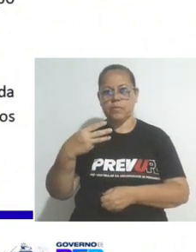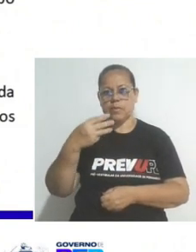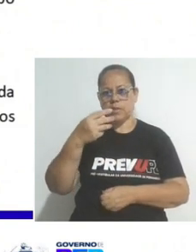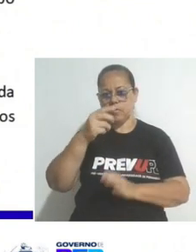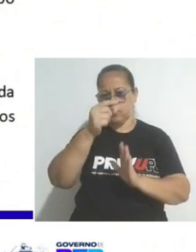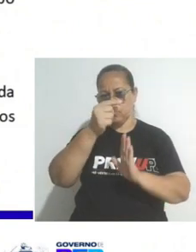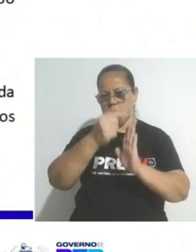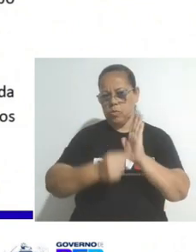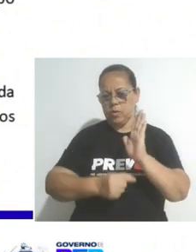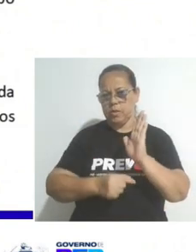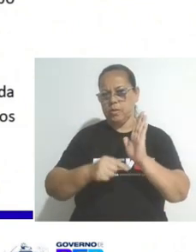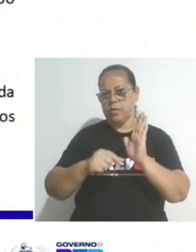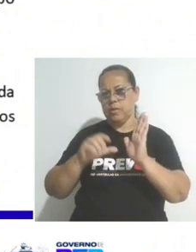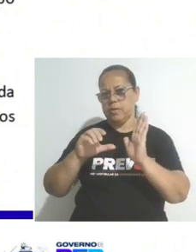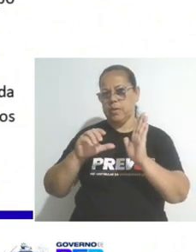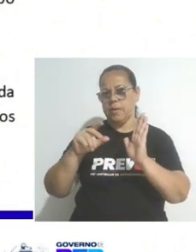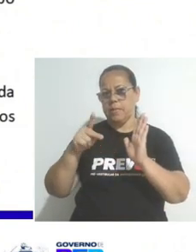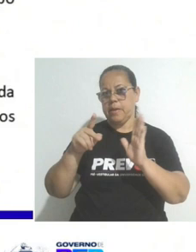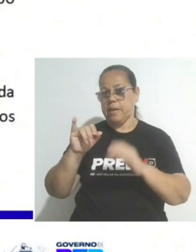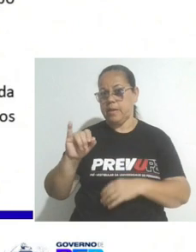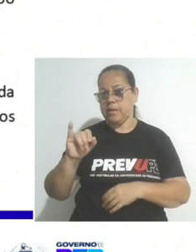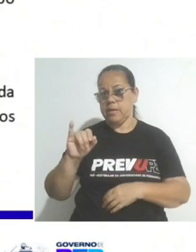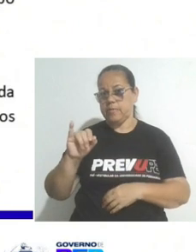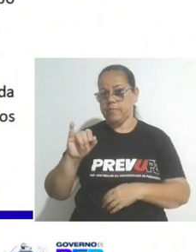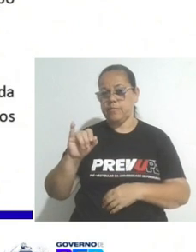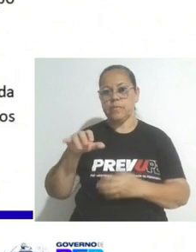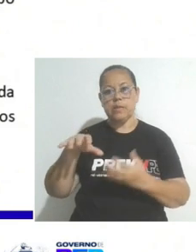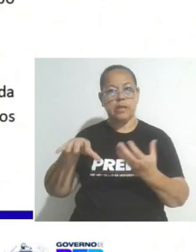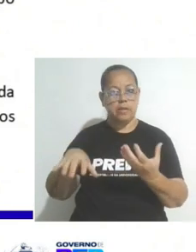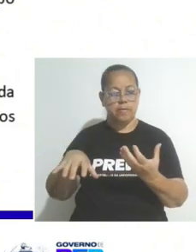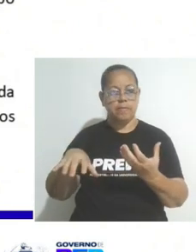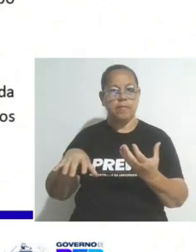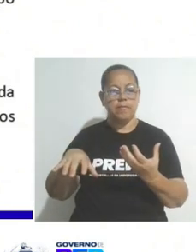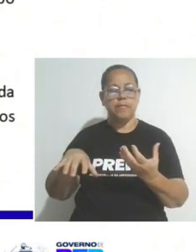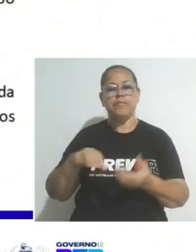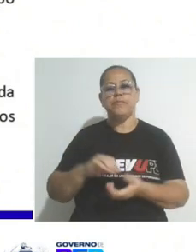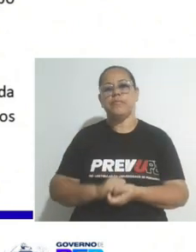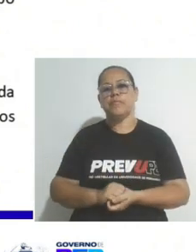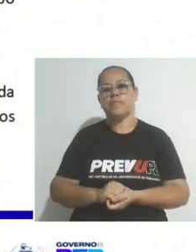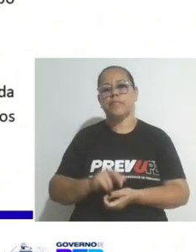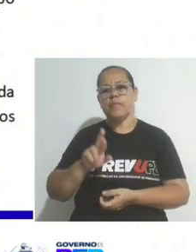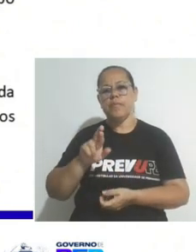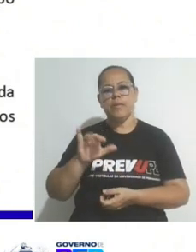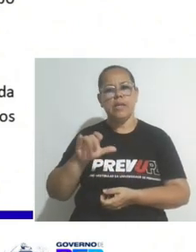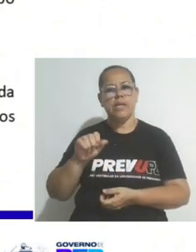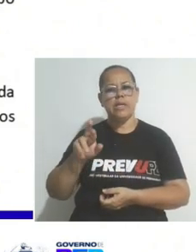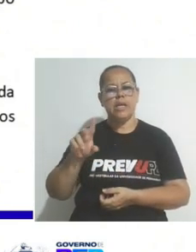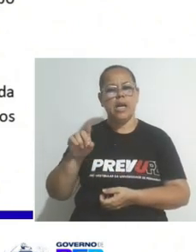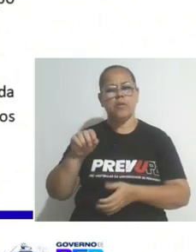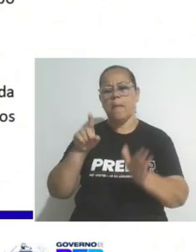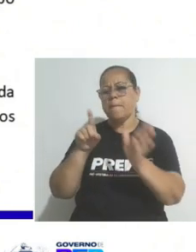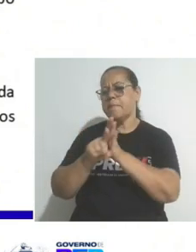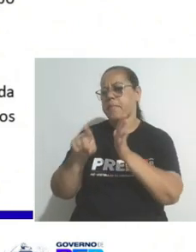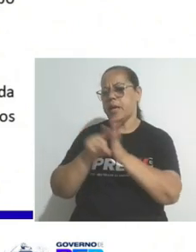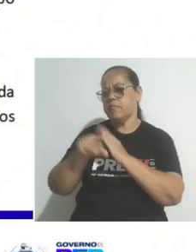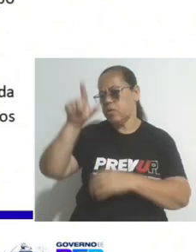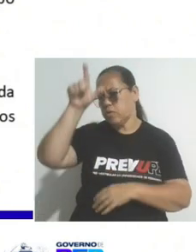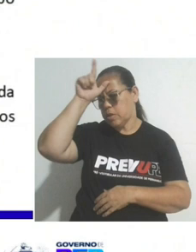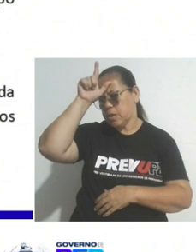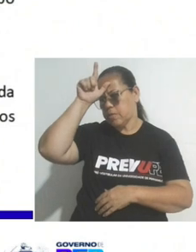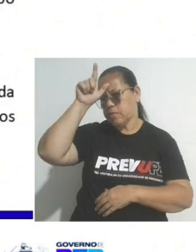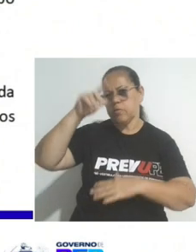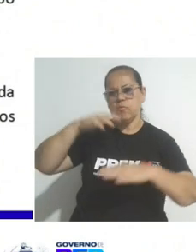do MST na Câmara dos Deputados do Brasil deputado Ricardo Salles interrogou um dos líderes do movimento dos